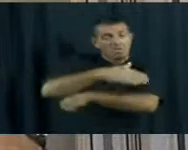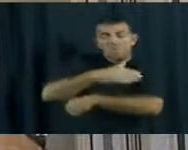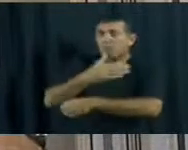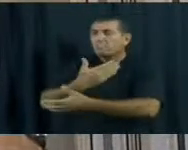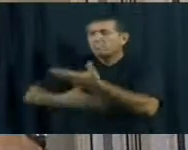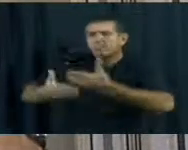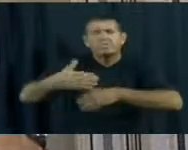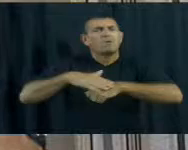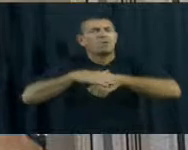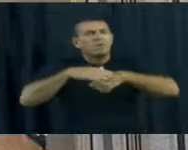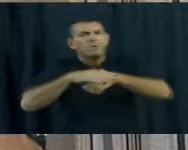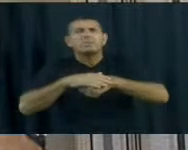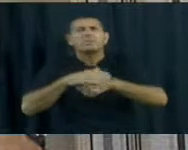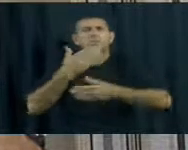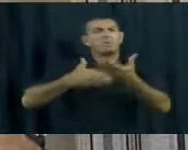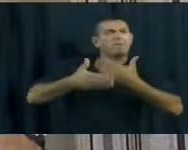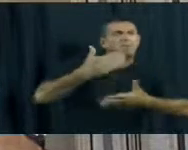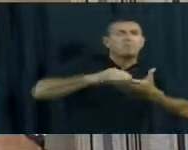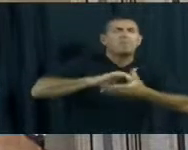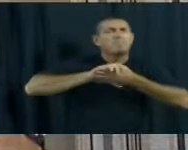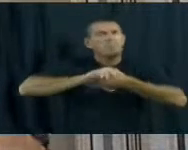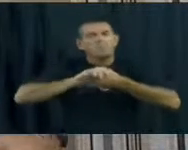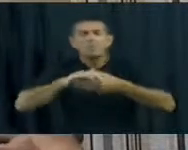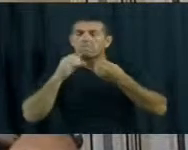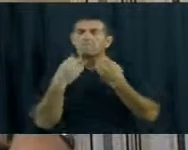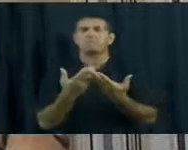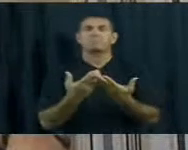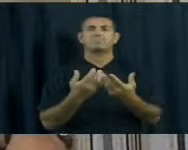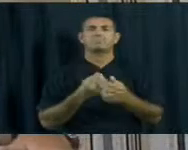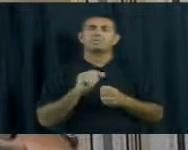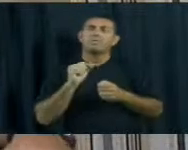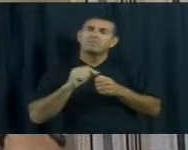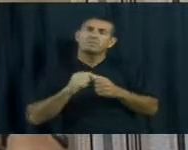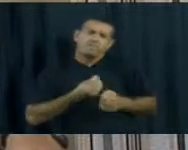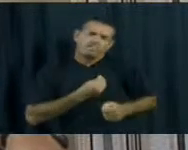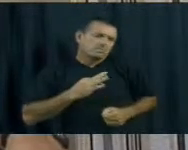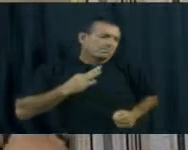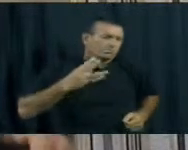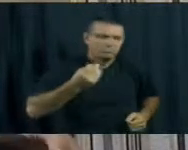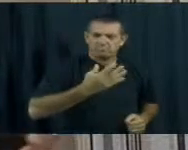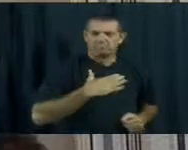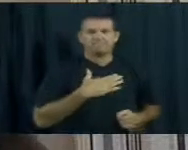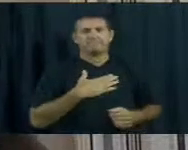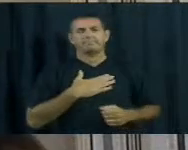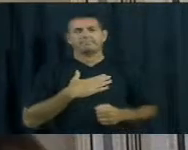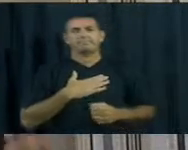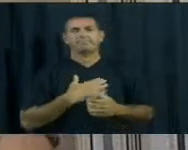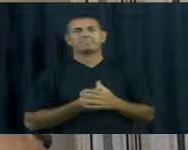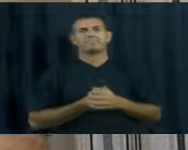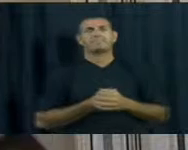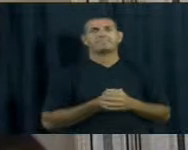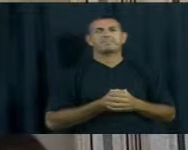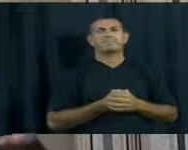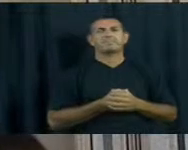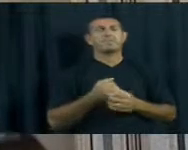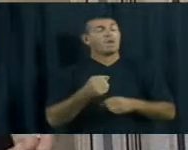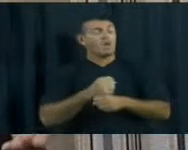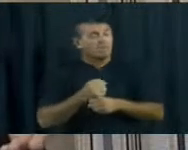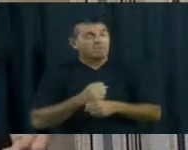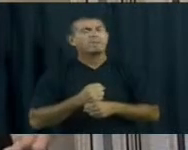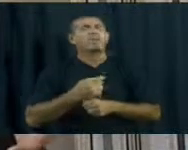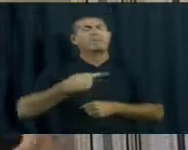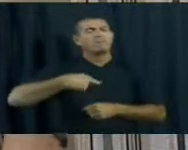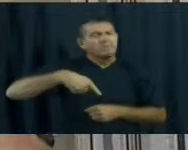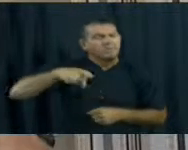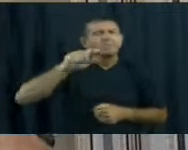pessoas, cumprimentar as pessoas. E fiz isso como médico por um longo tempo e vou fazer